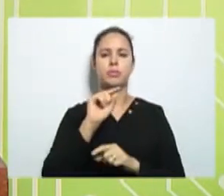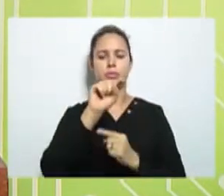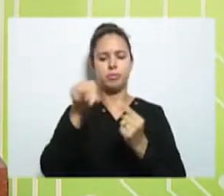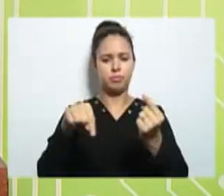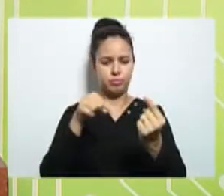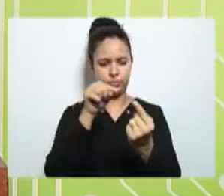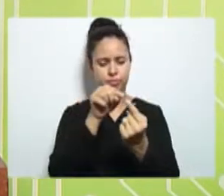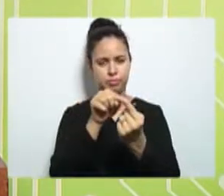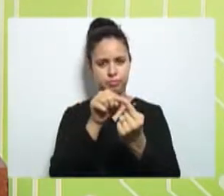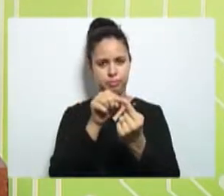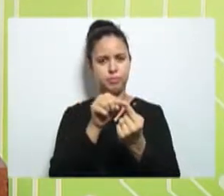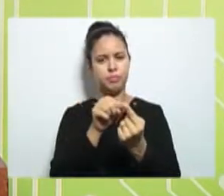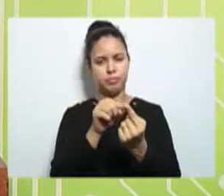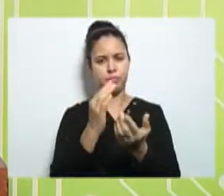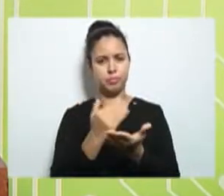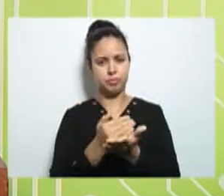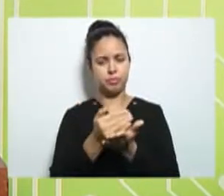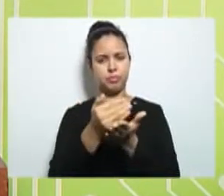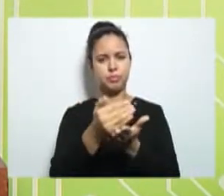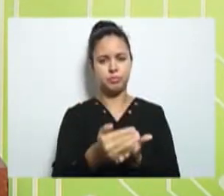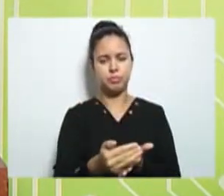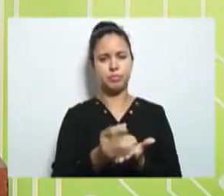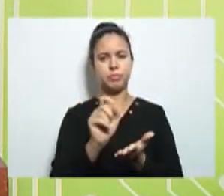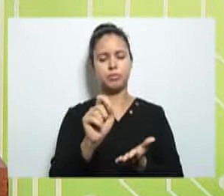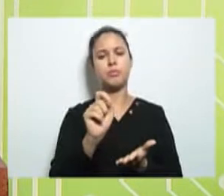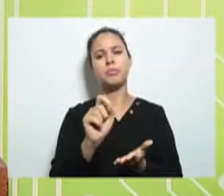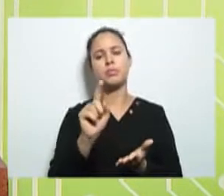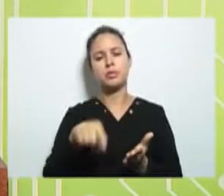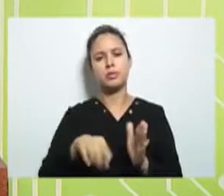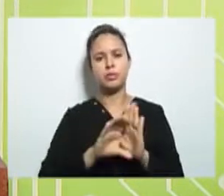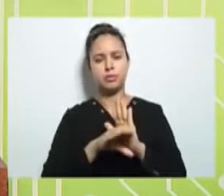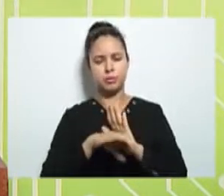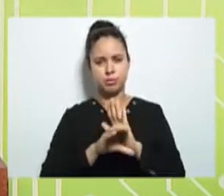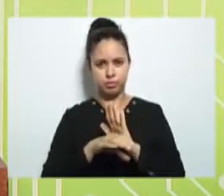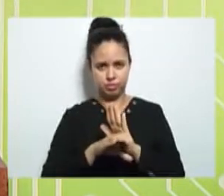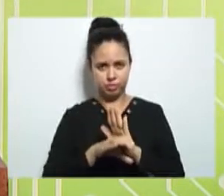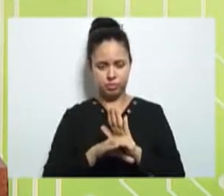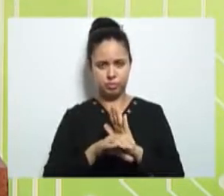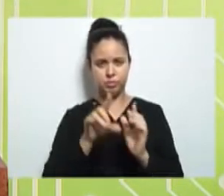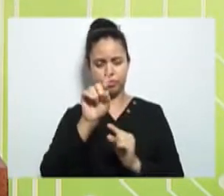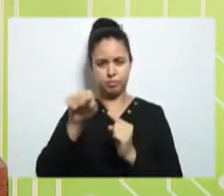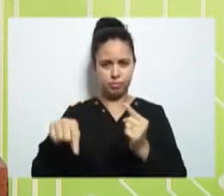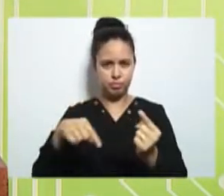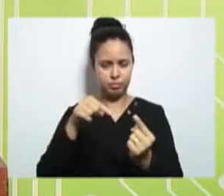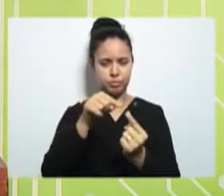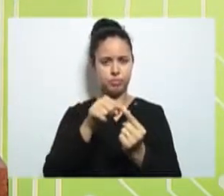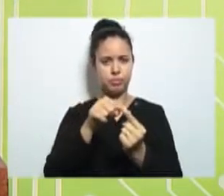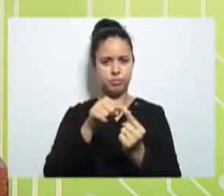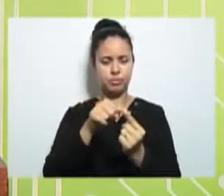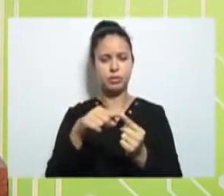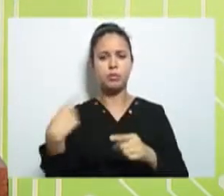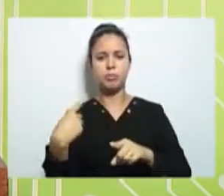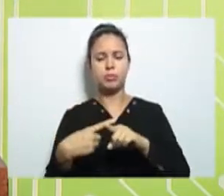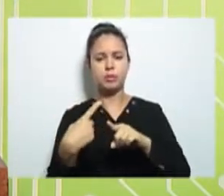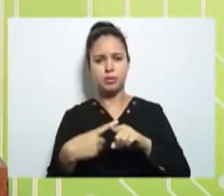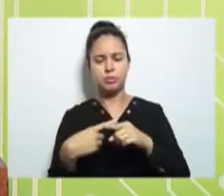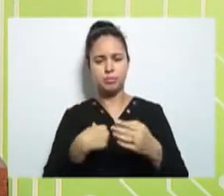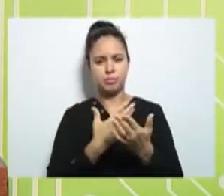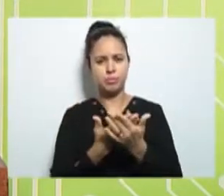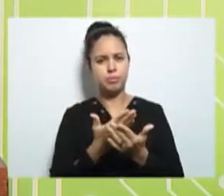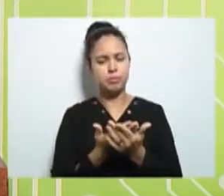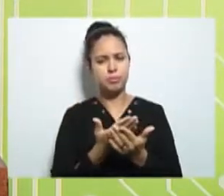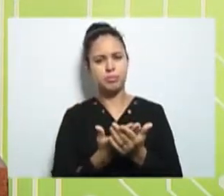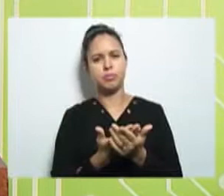na aula de hoje. Então a gente vai começar a apresentar para vocês o conteúdo os objetivos dessa disciplina, né? O porquê que a gente está estudando essa